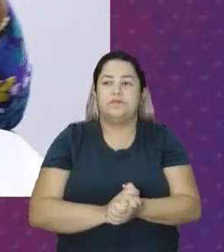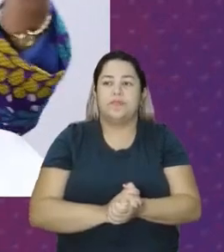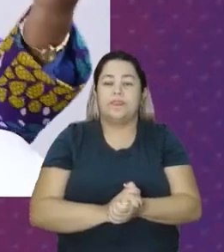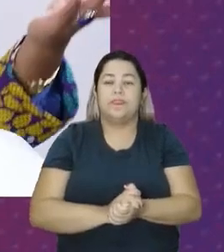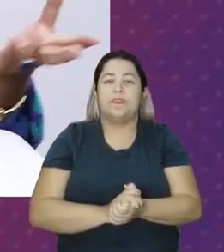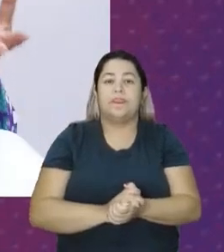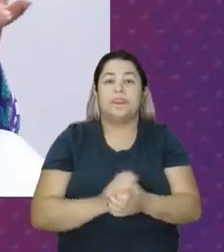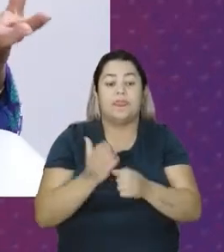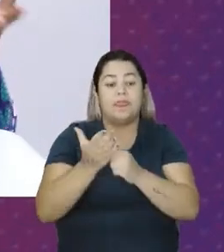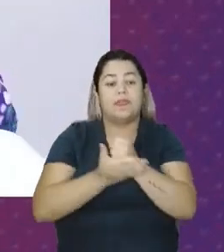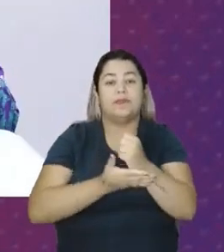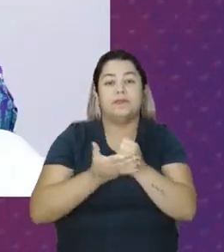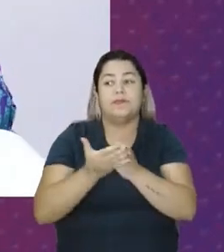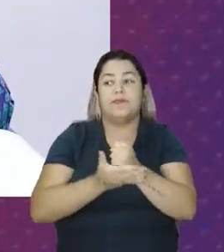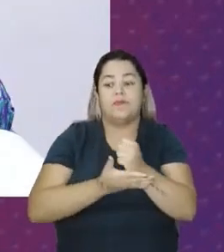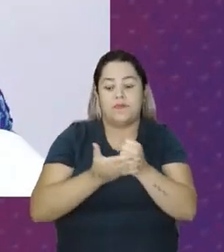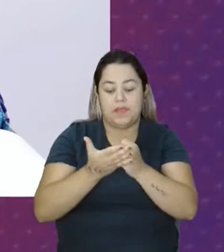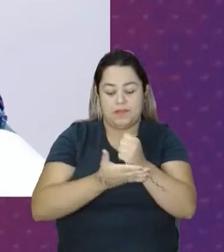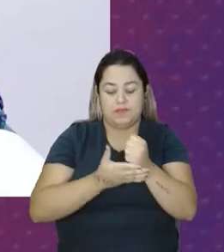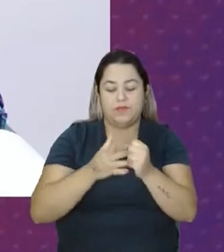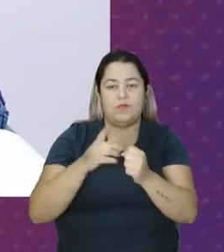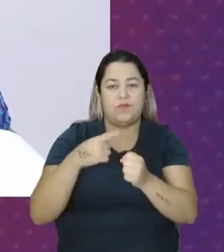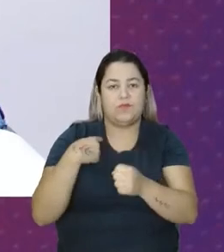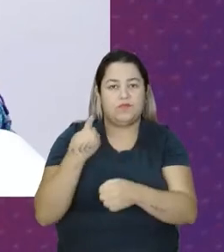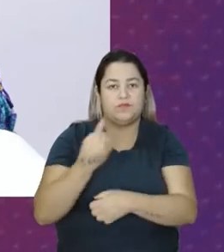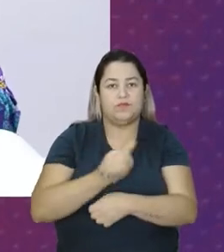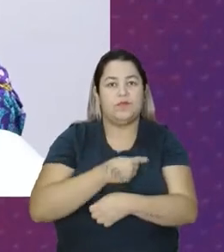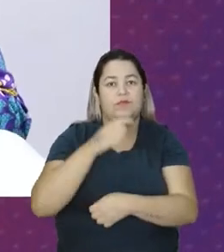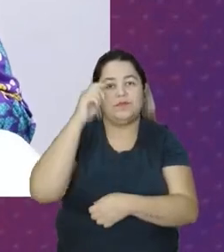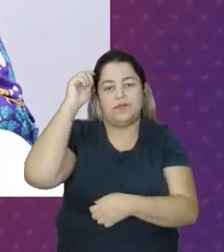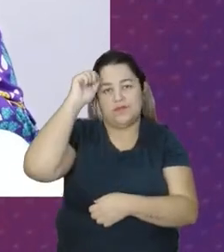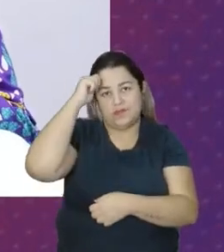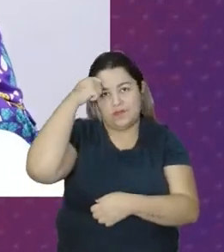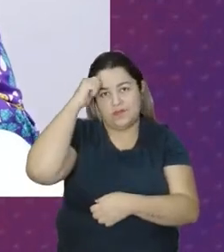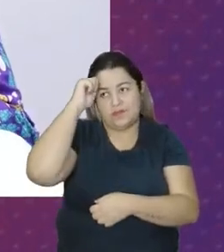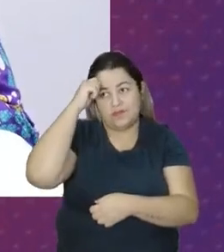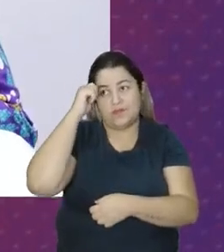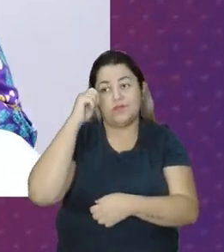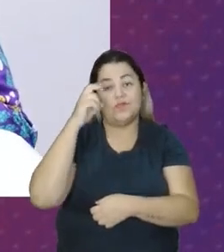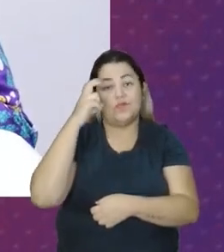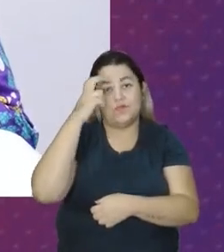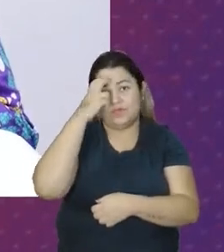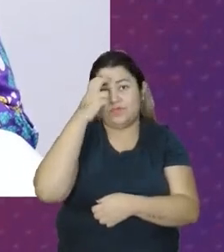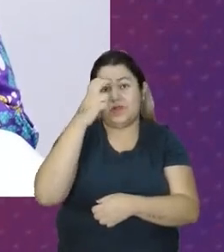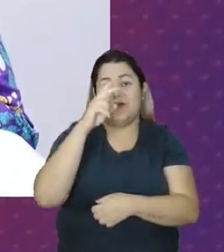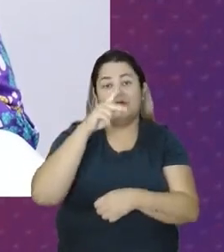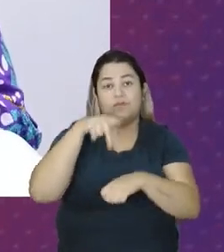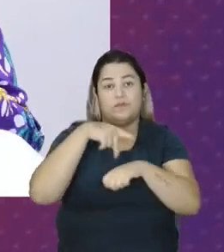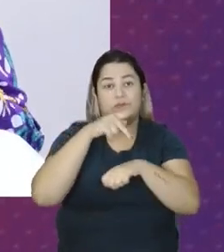são a base, né, assim como nós negros, da formação cultural do país, né?